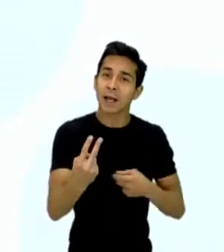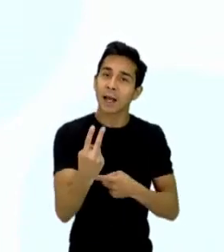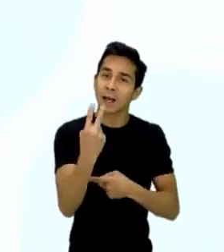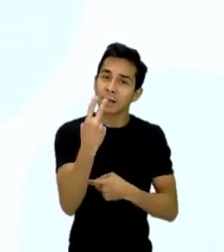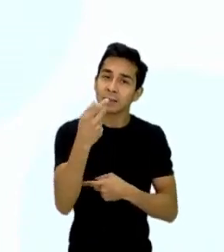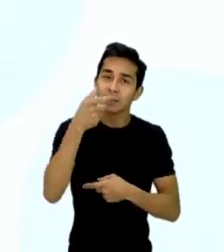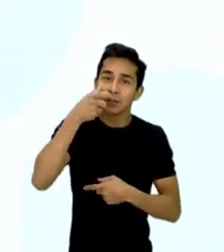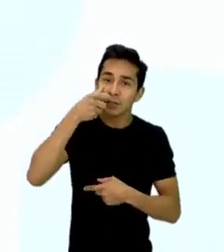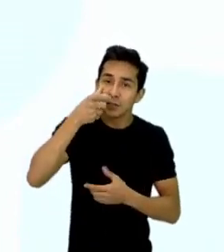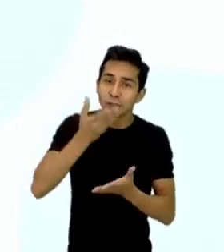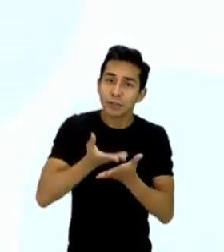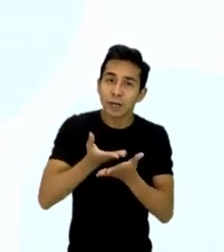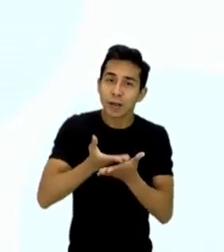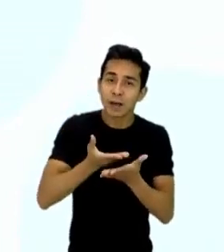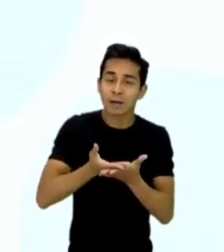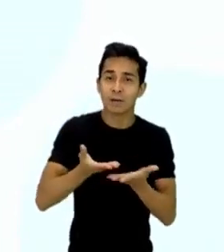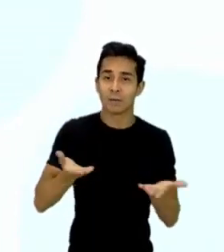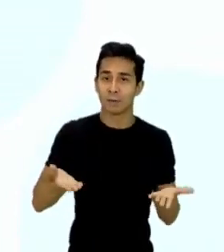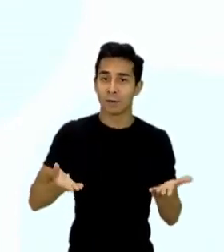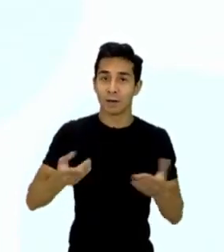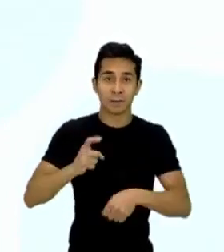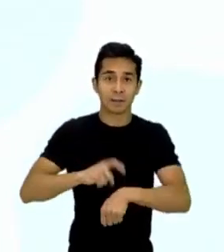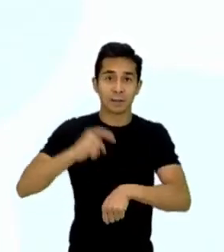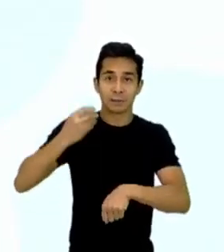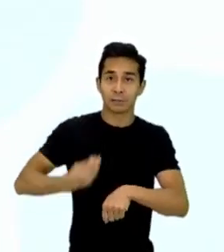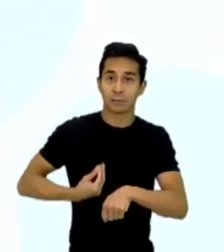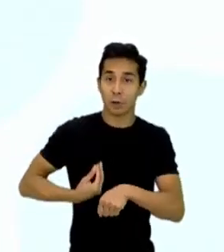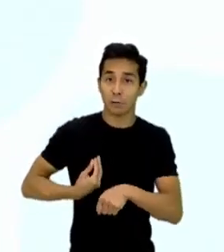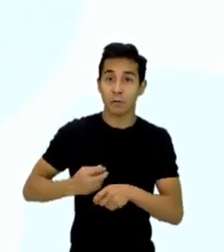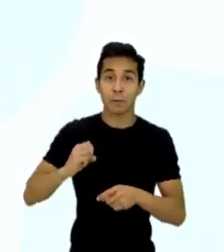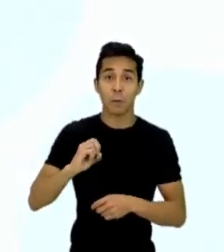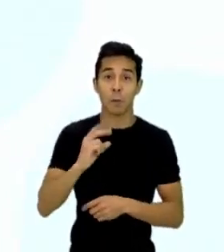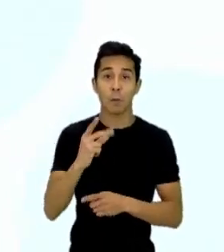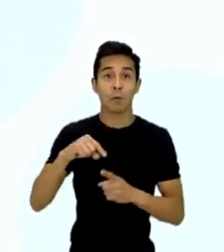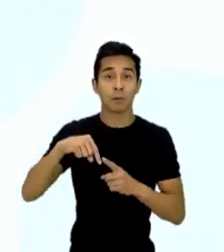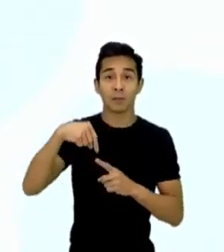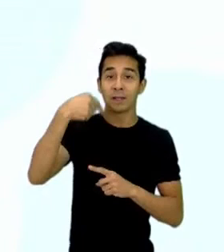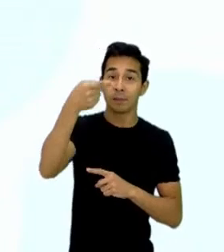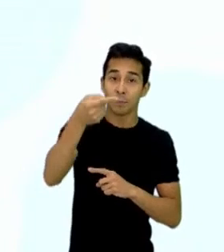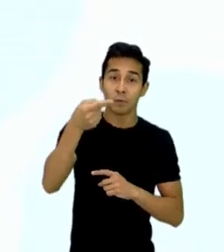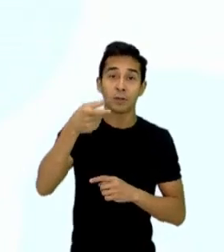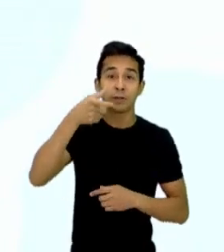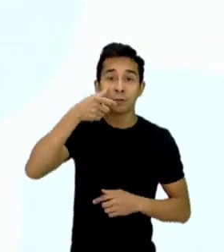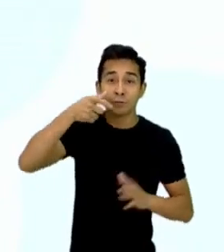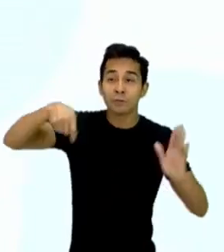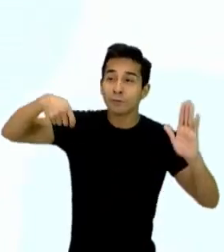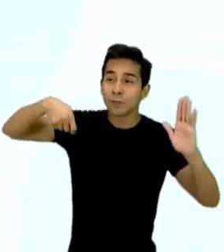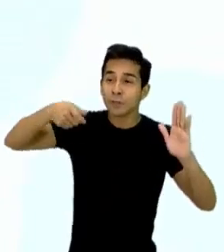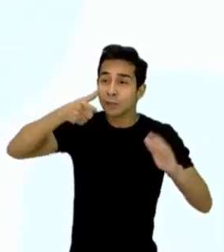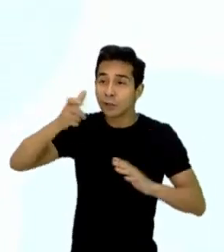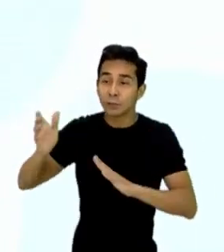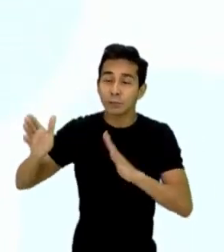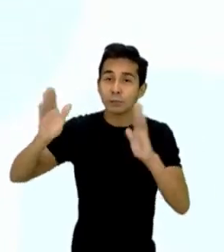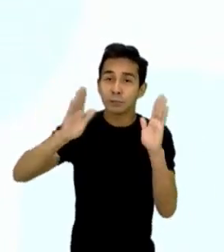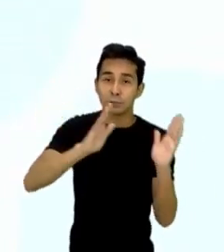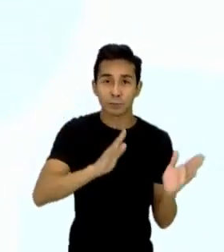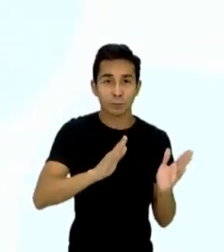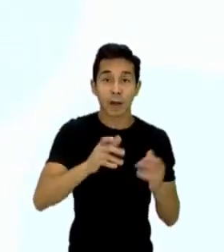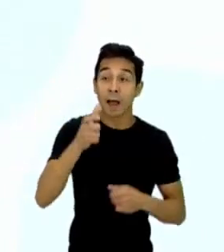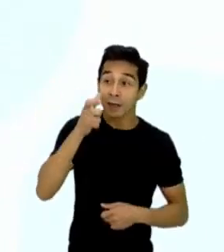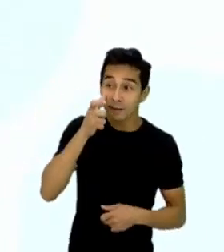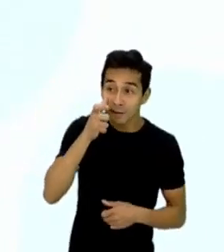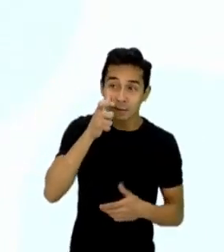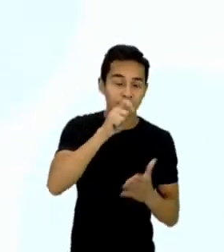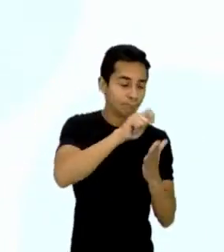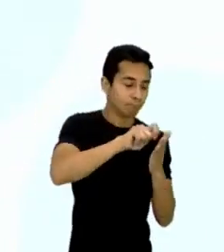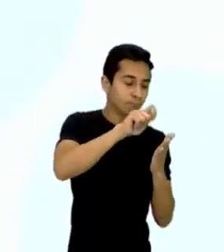ao vivo ou seja a aula depois, que vem de maneira assíncrona. Fazendo sempre as anotações,